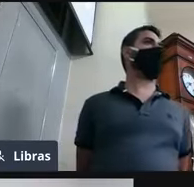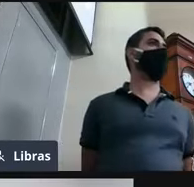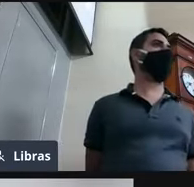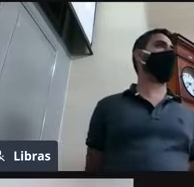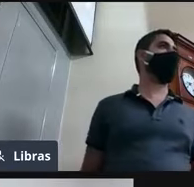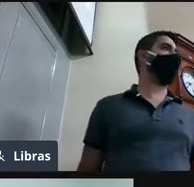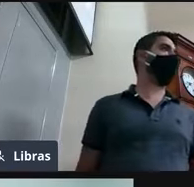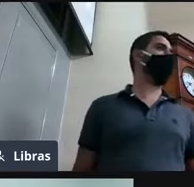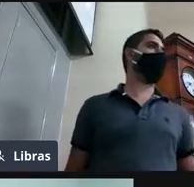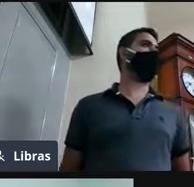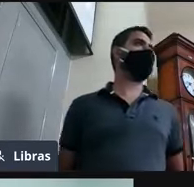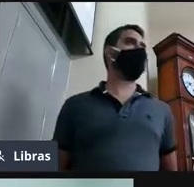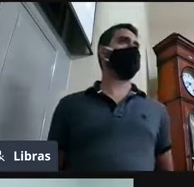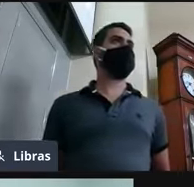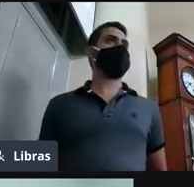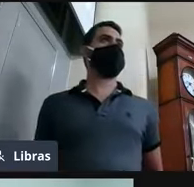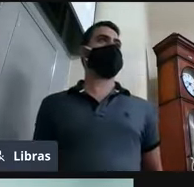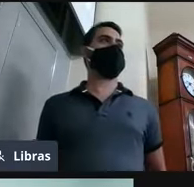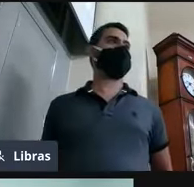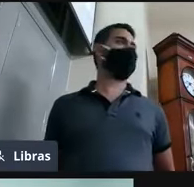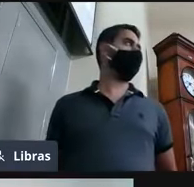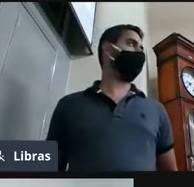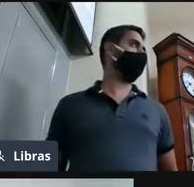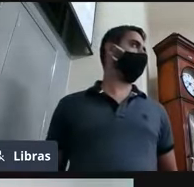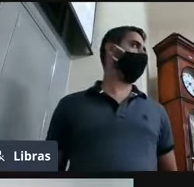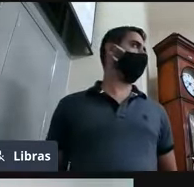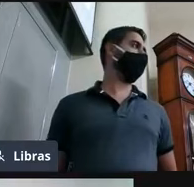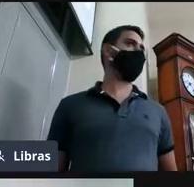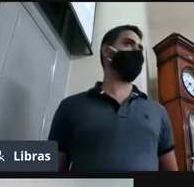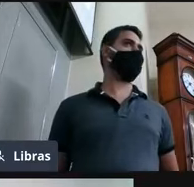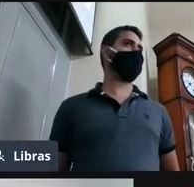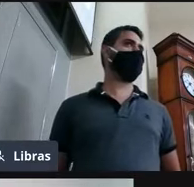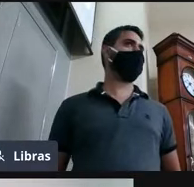Obrigado, presidente. Vereador Marquinhos,